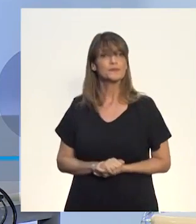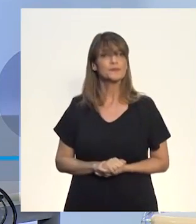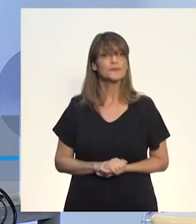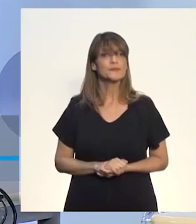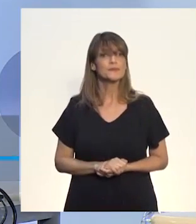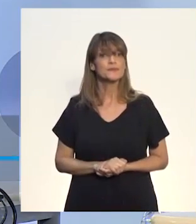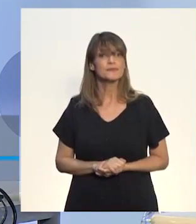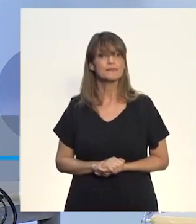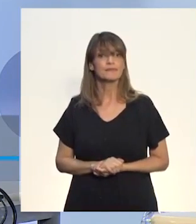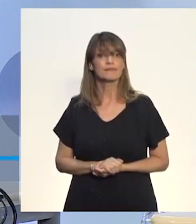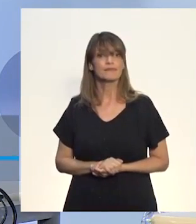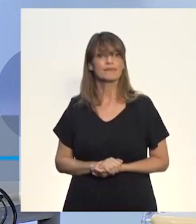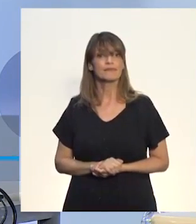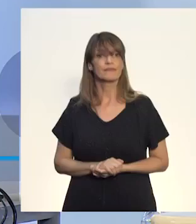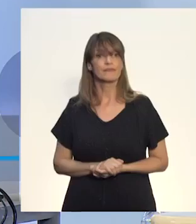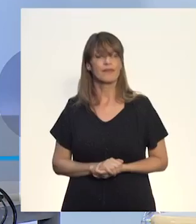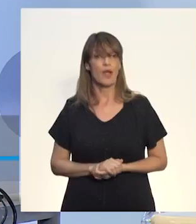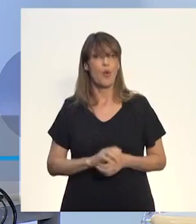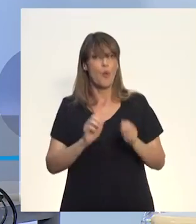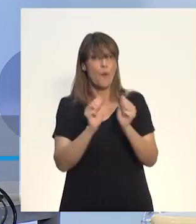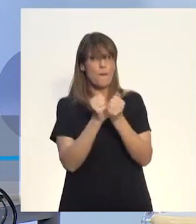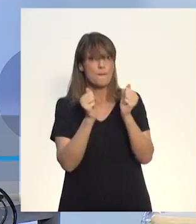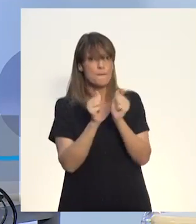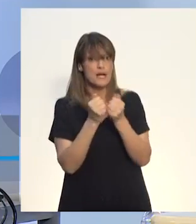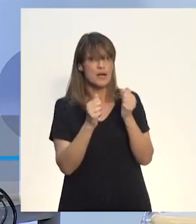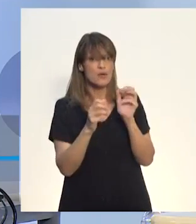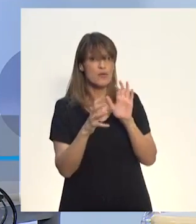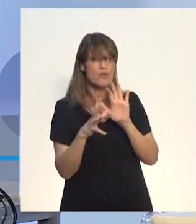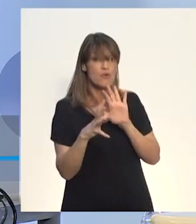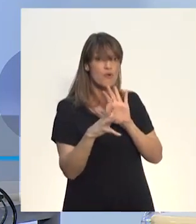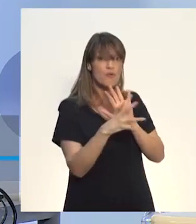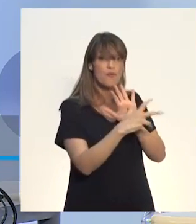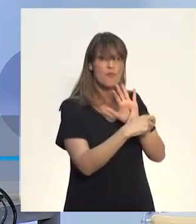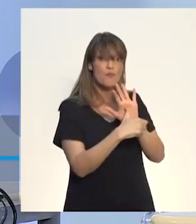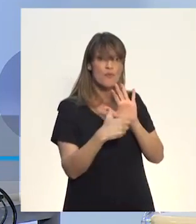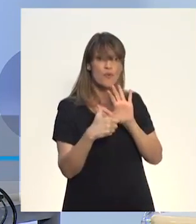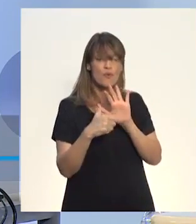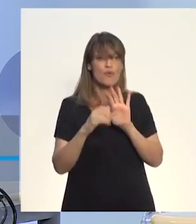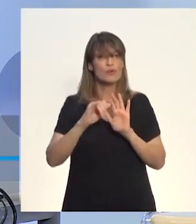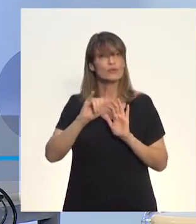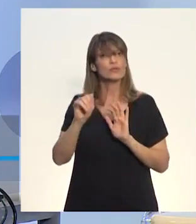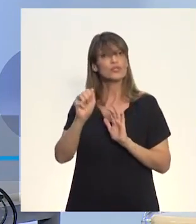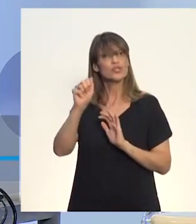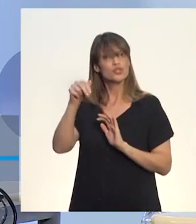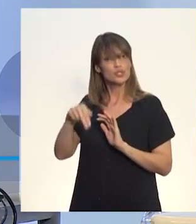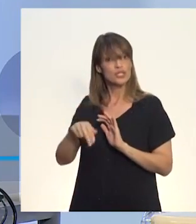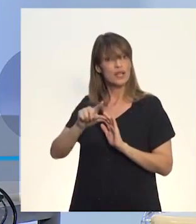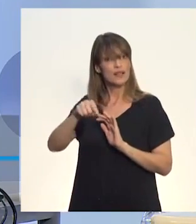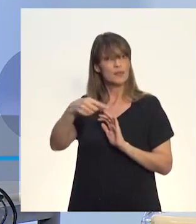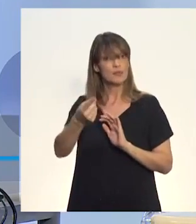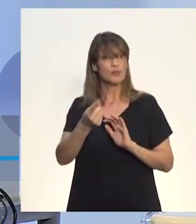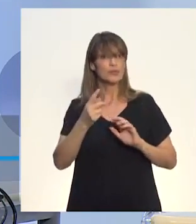Ao roubar este pedaço de pão, Jean Valjean é preso.